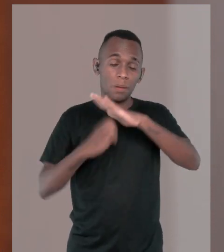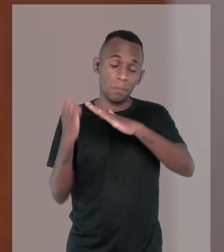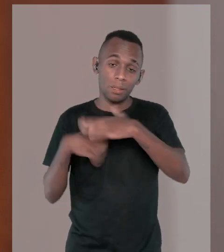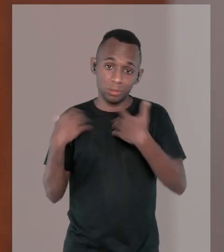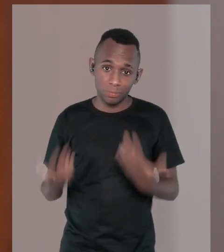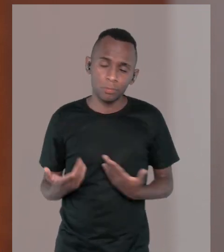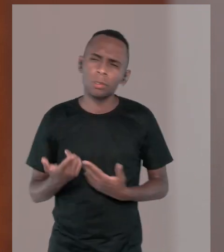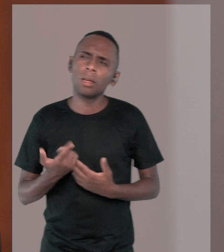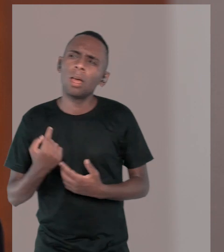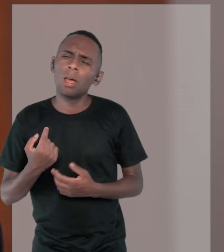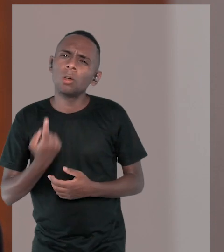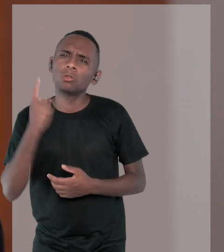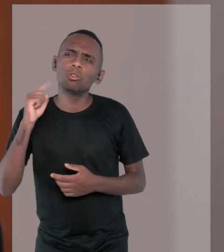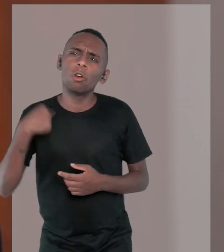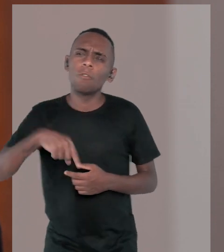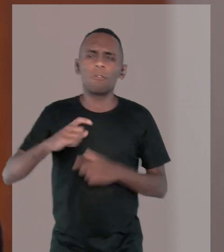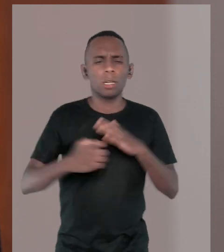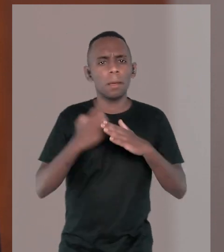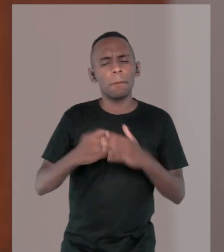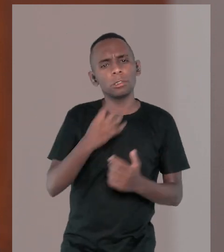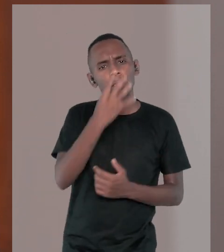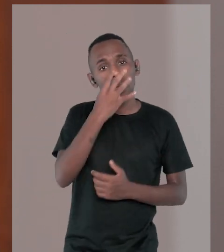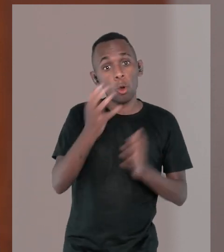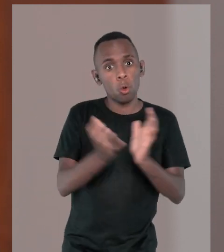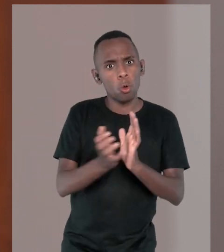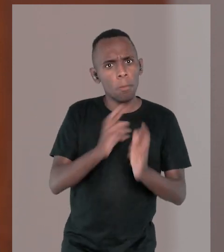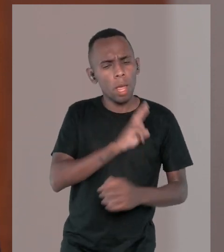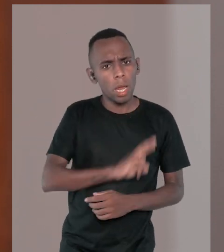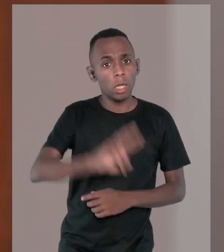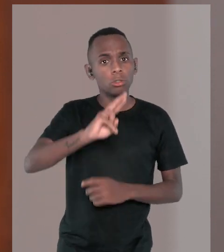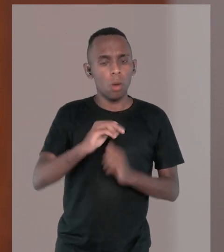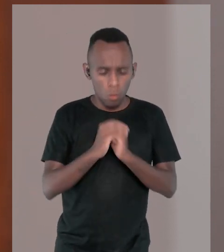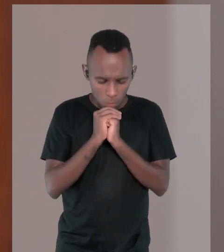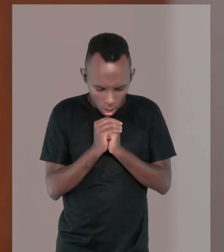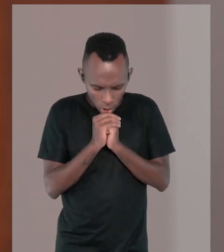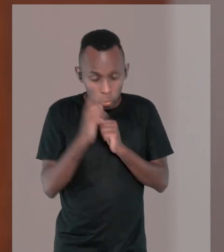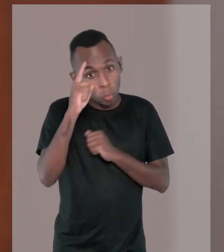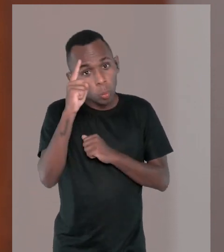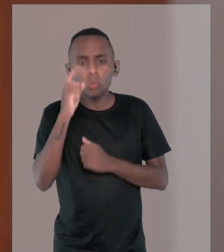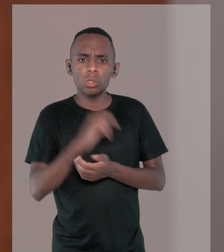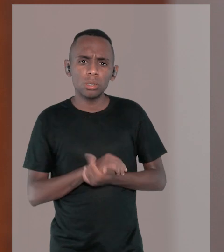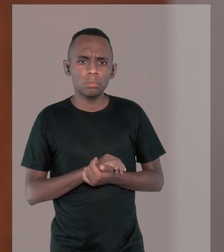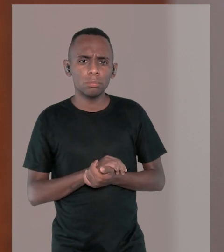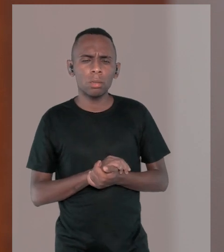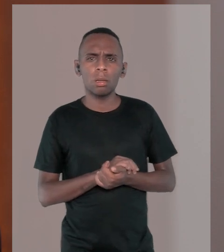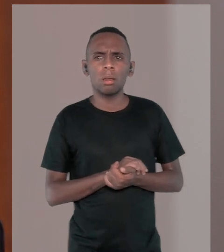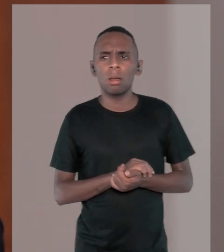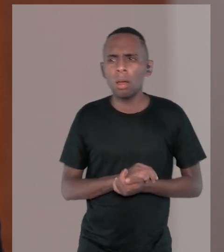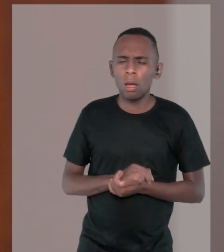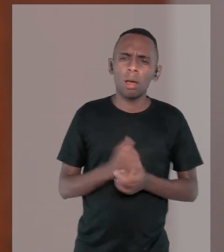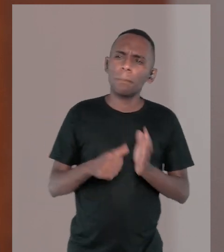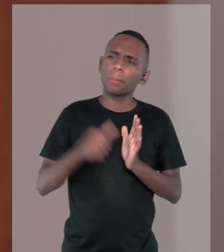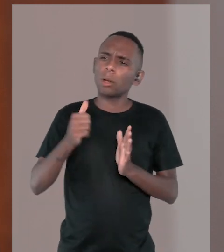empresa? Outro dia eu fui numa empresa e fiquei impressionado. A turma é muito religiosa. Eles rezam todo dia. Aí eu primeiro